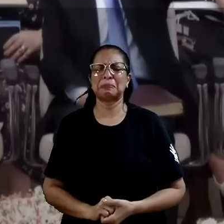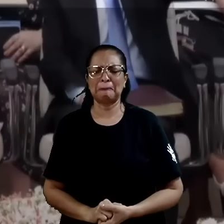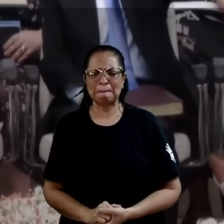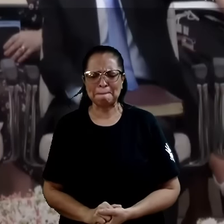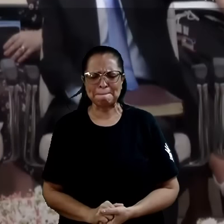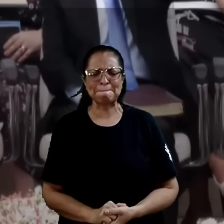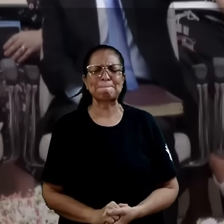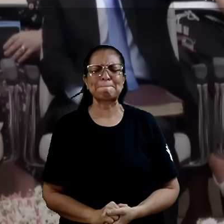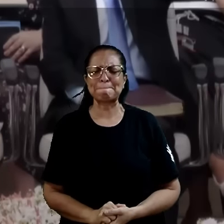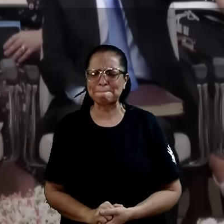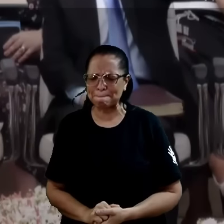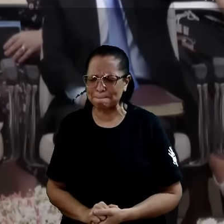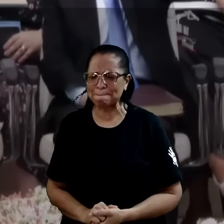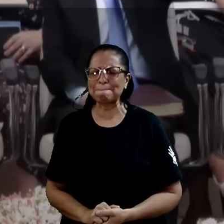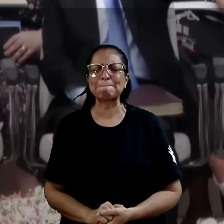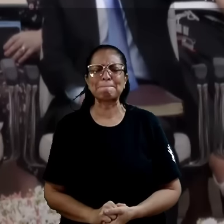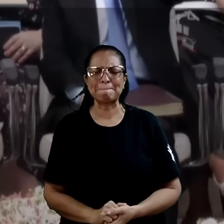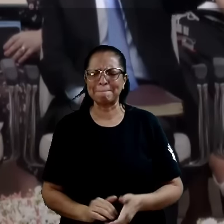quebrou